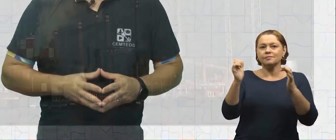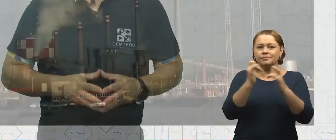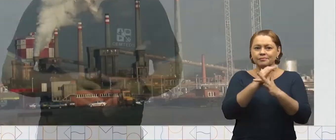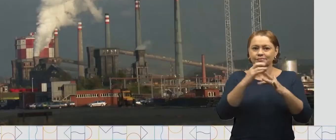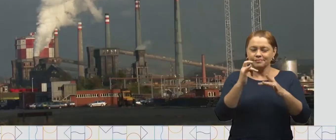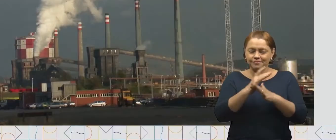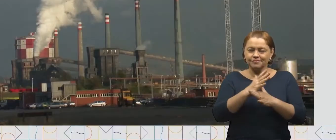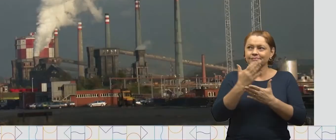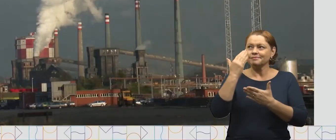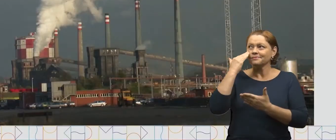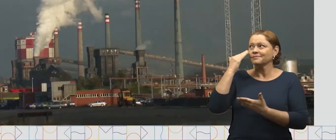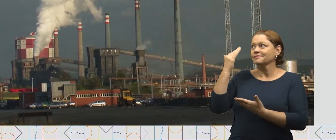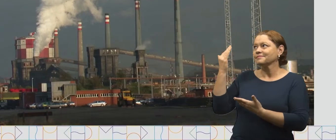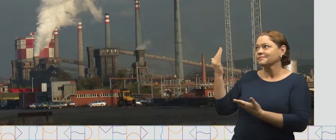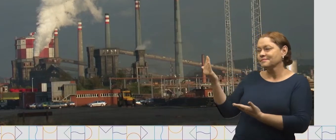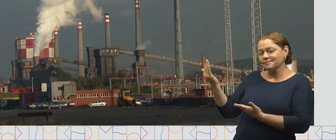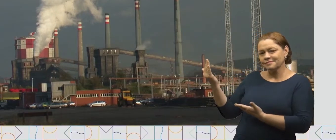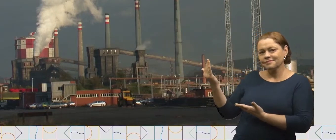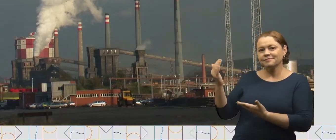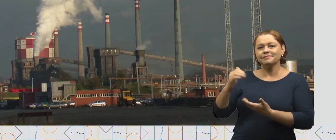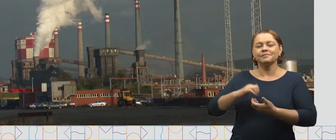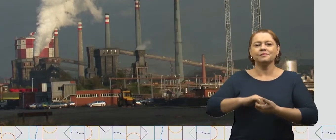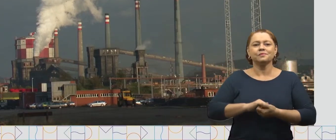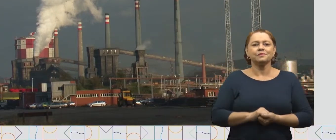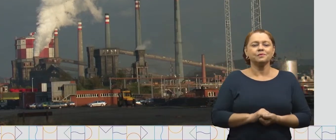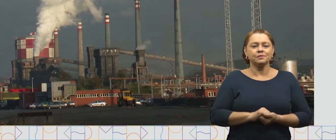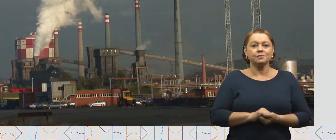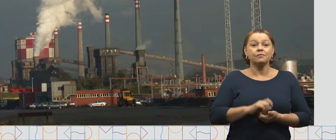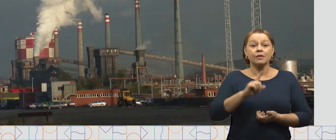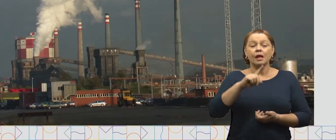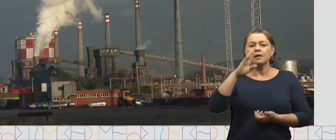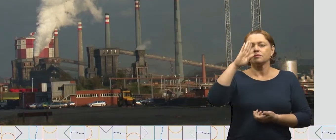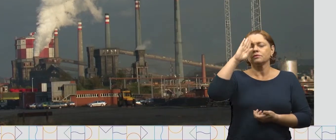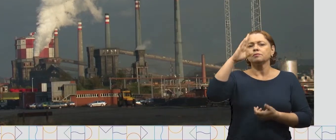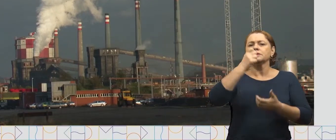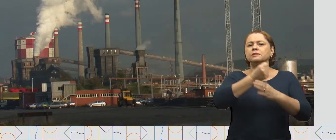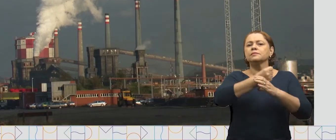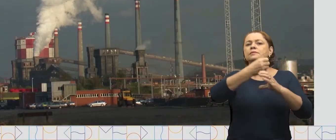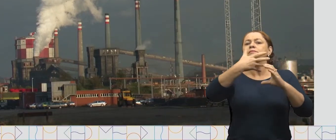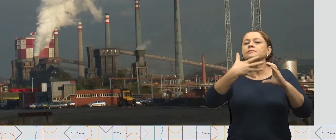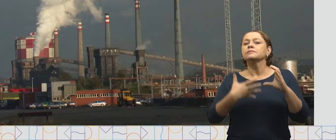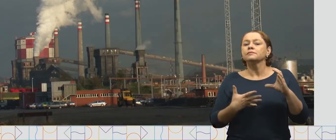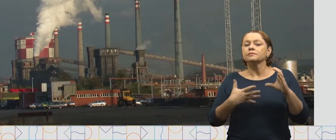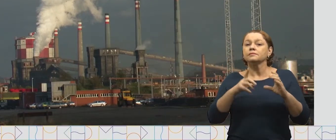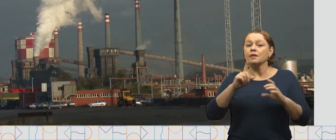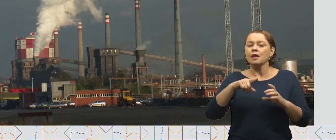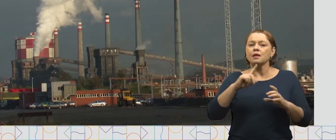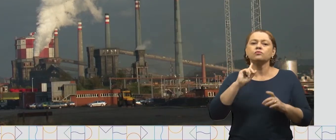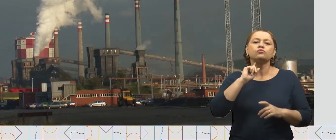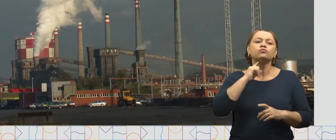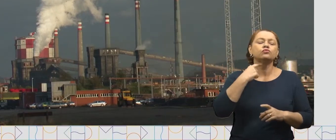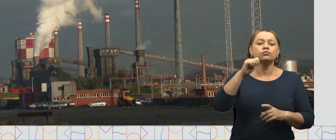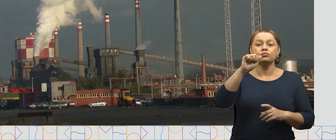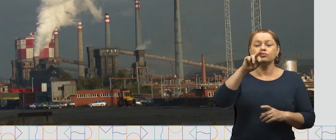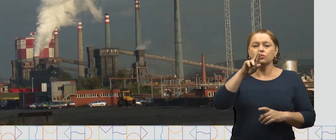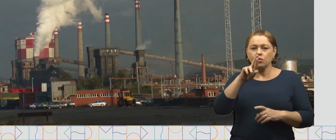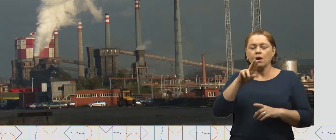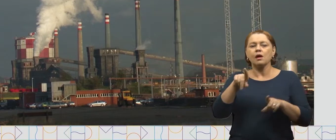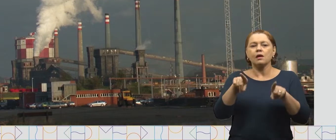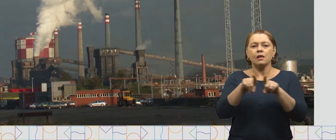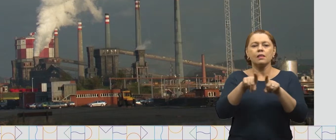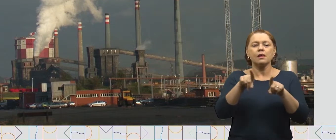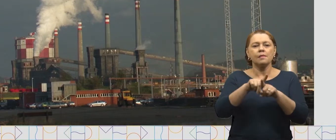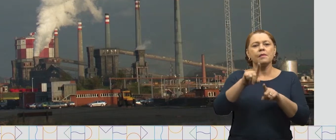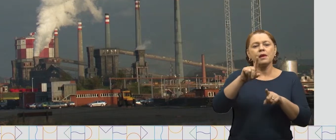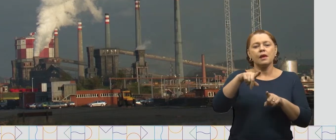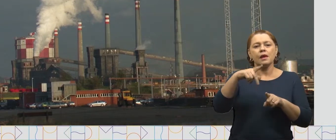cidades. Poluição do ar ou atmosférica. Principais características. A poluição do ar é conhecida também